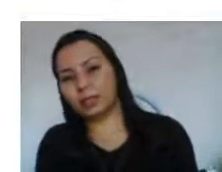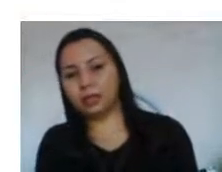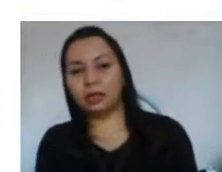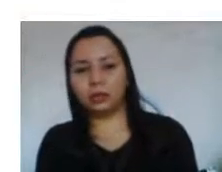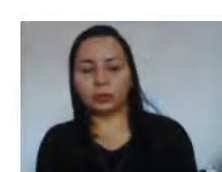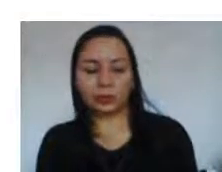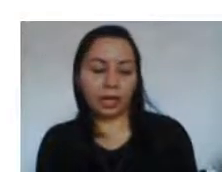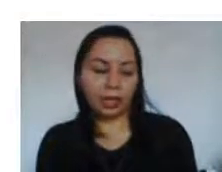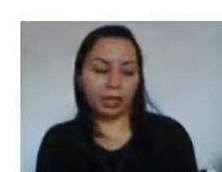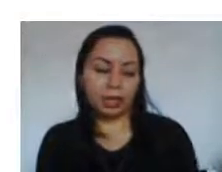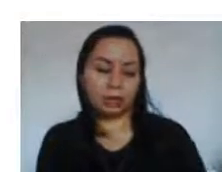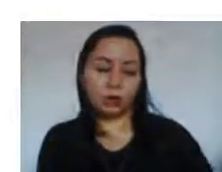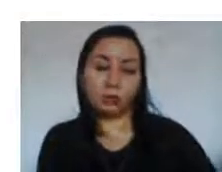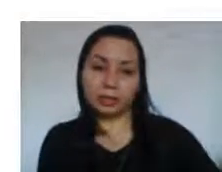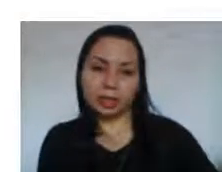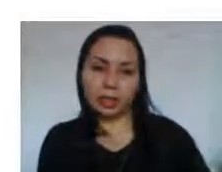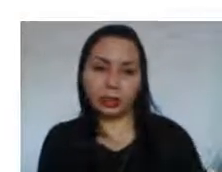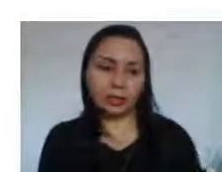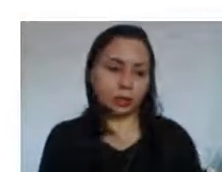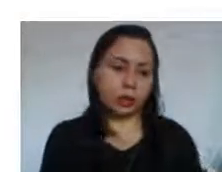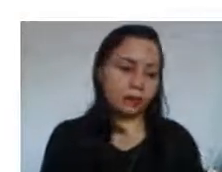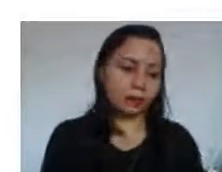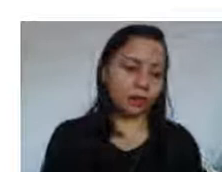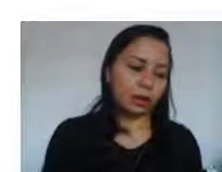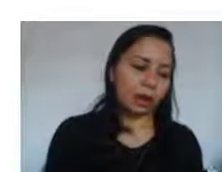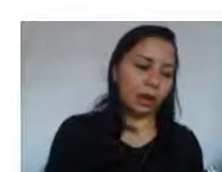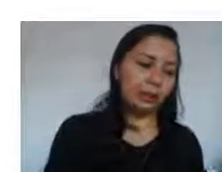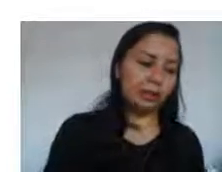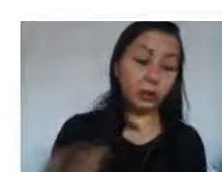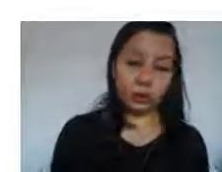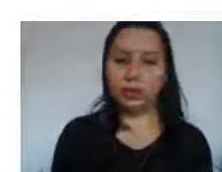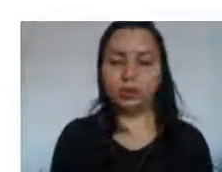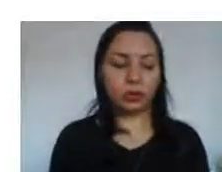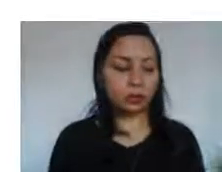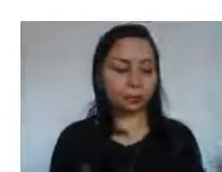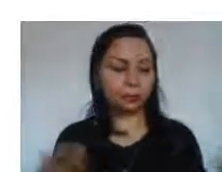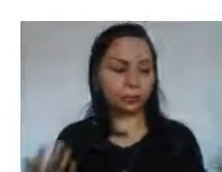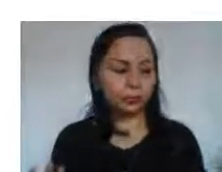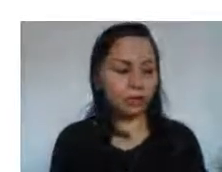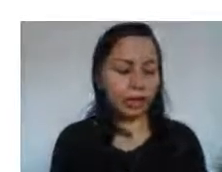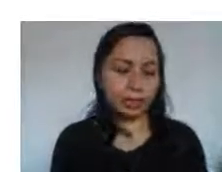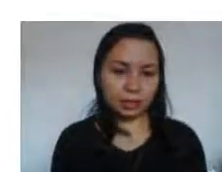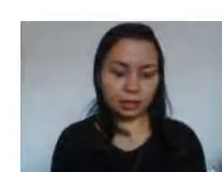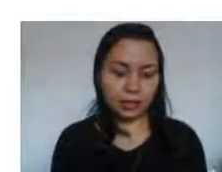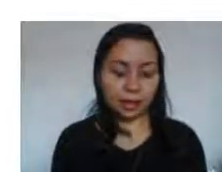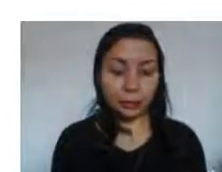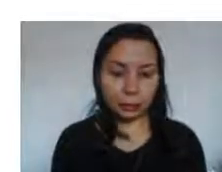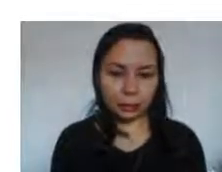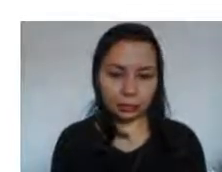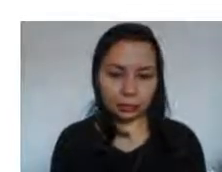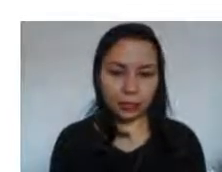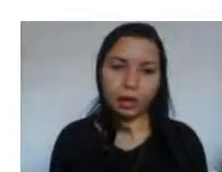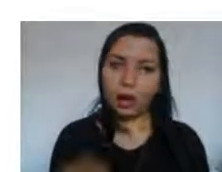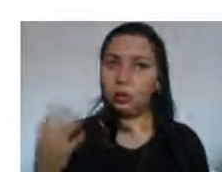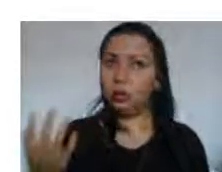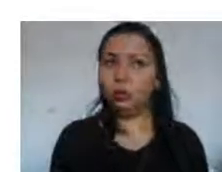base nisso, eles começaram a estudar, levar em considerações a